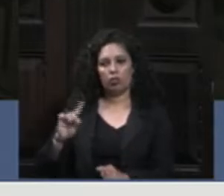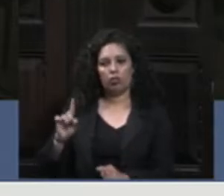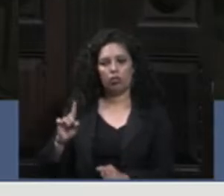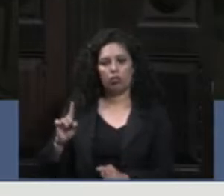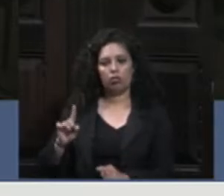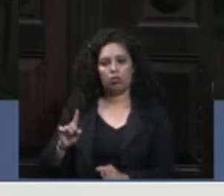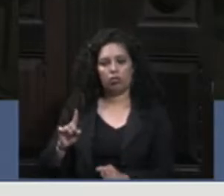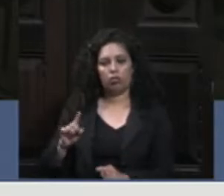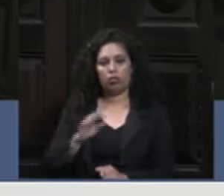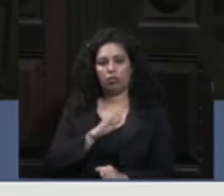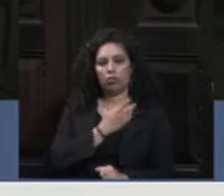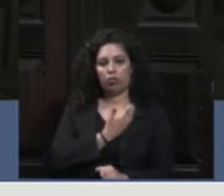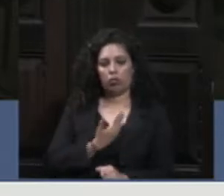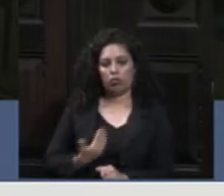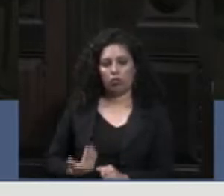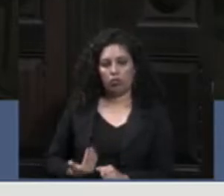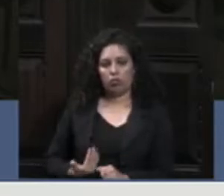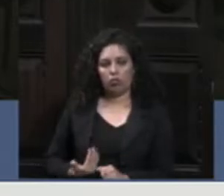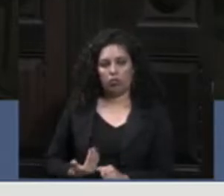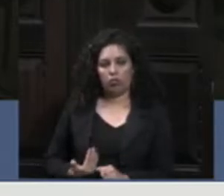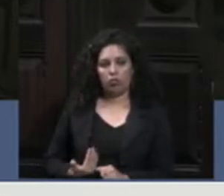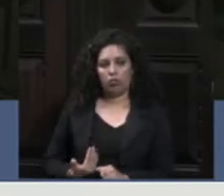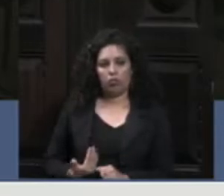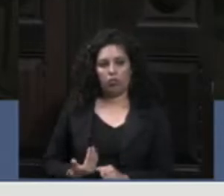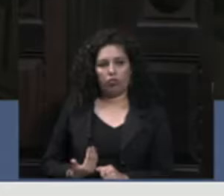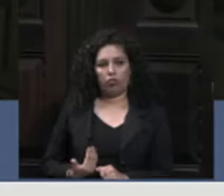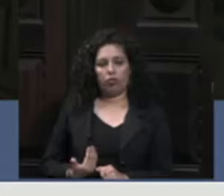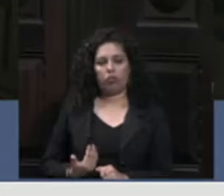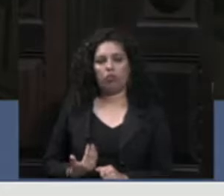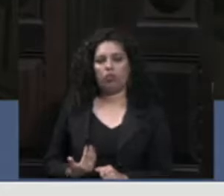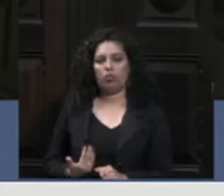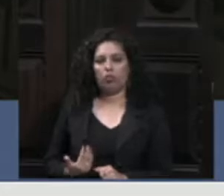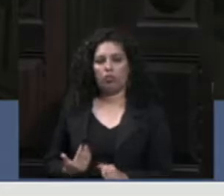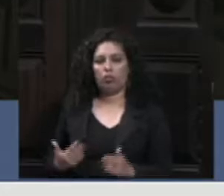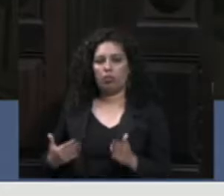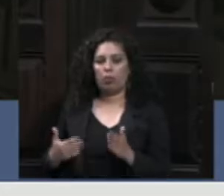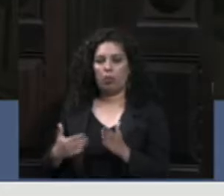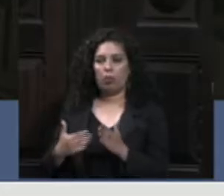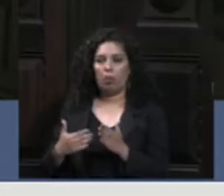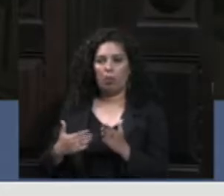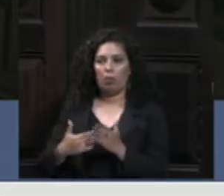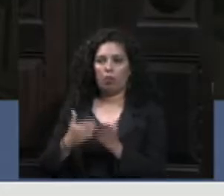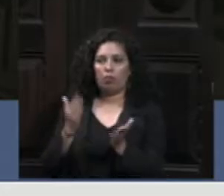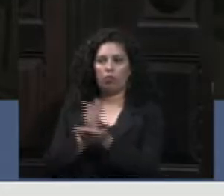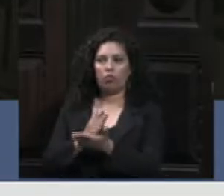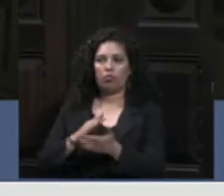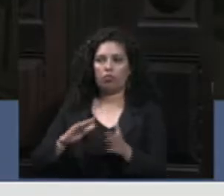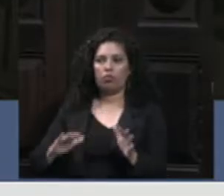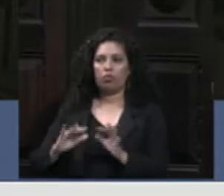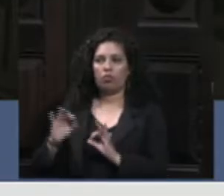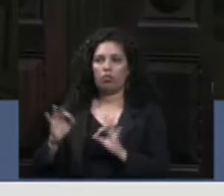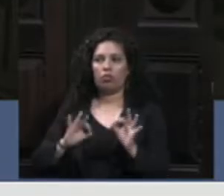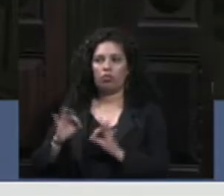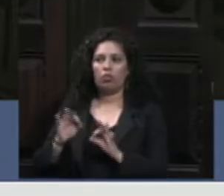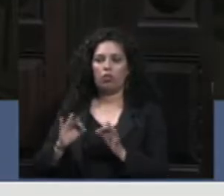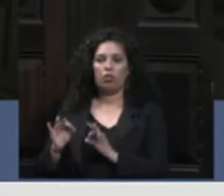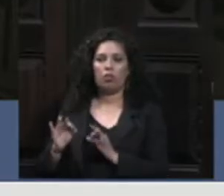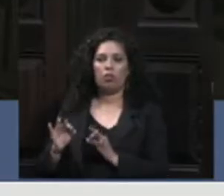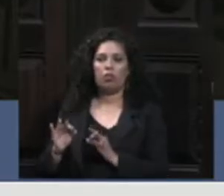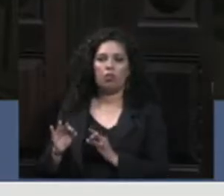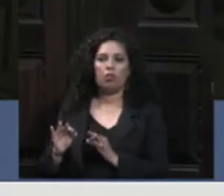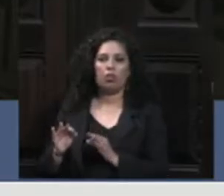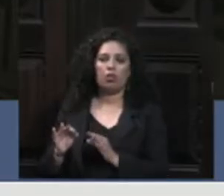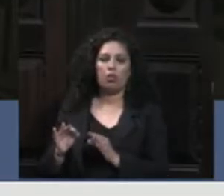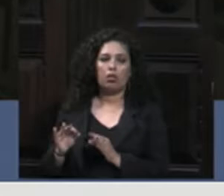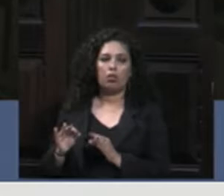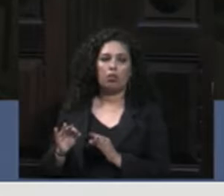governo, no final de mandato, queira prorrogar um contrato que só termina daqui a 7